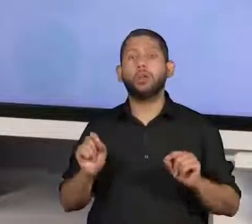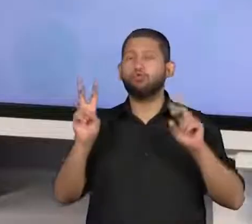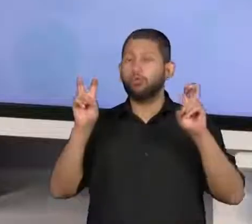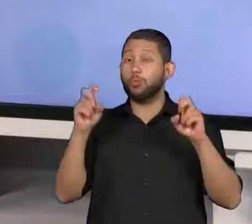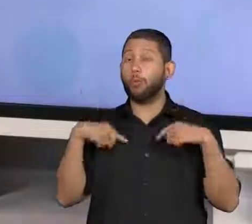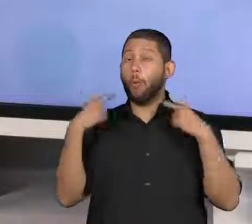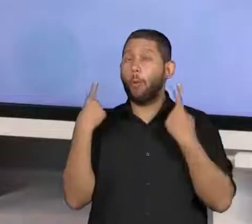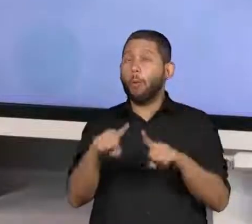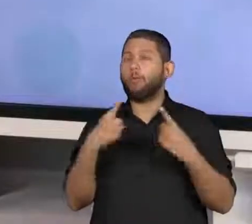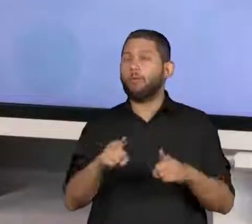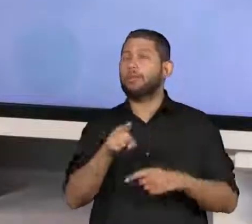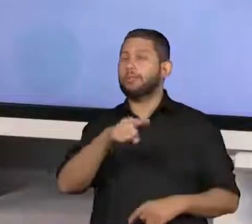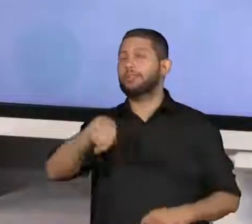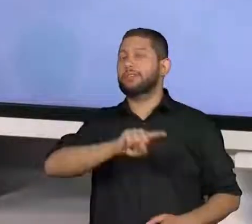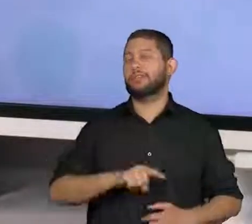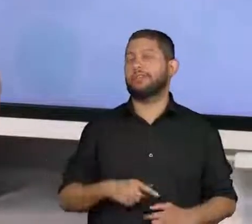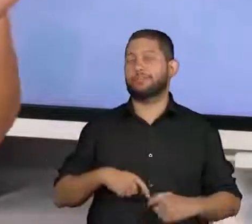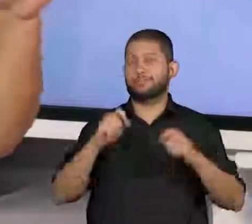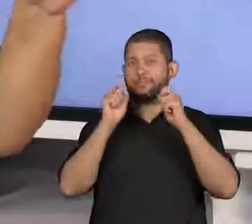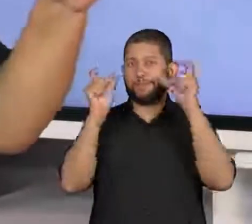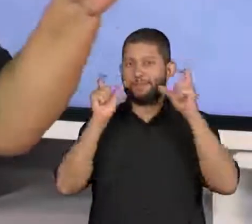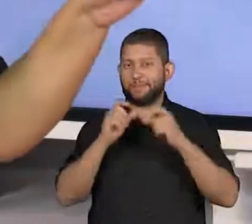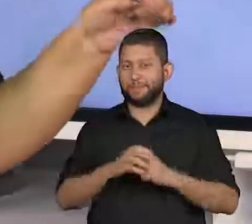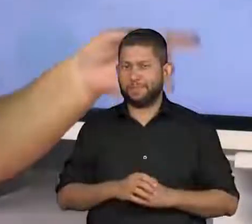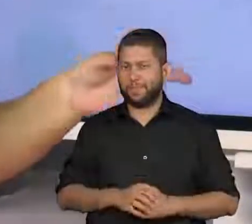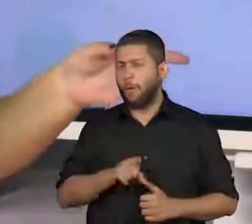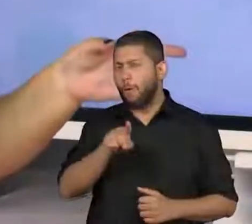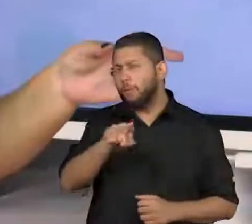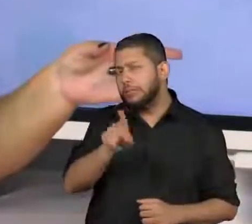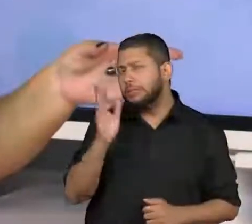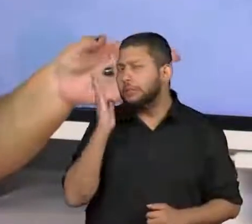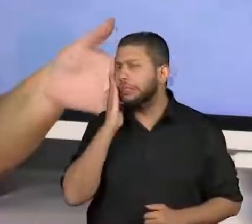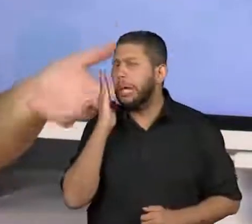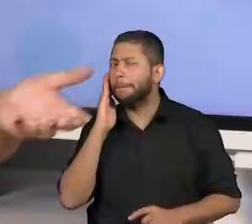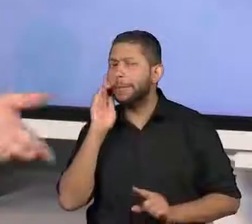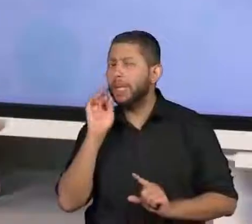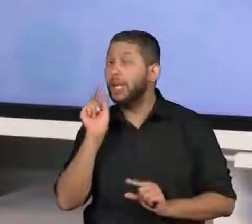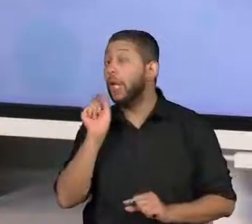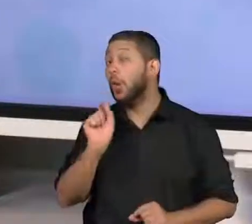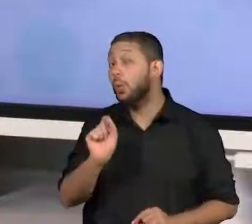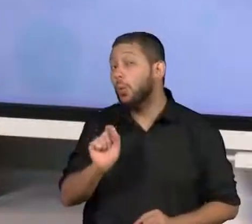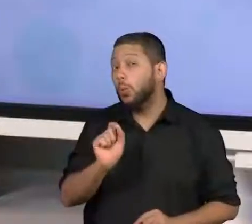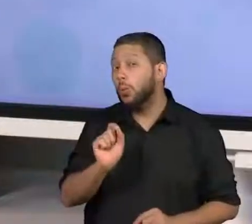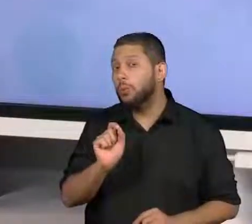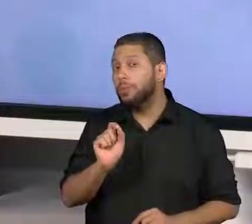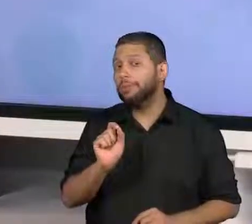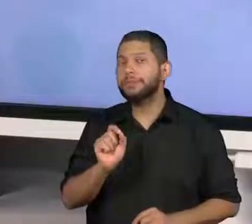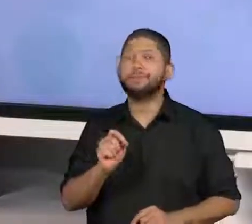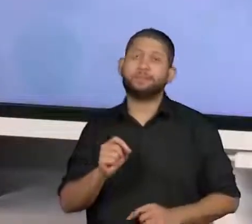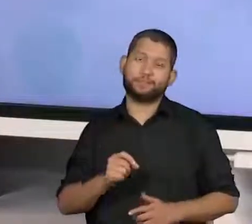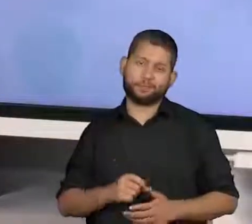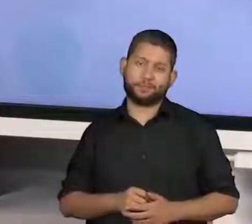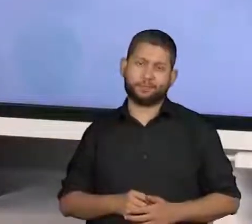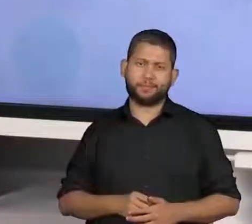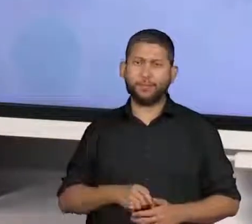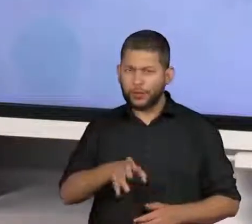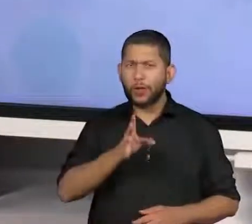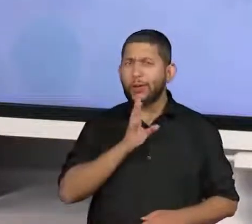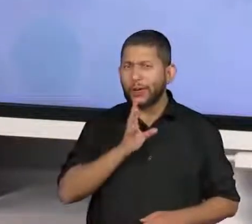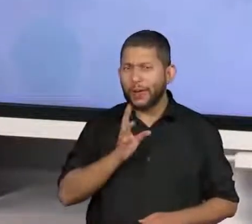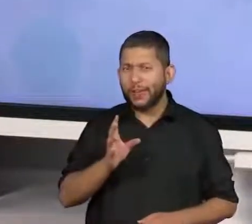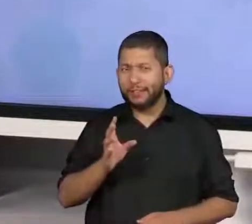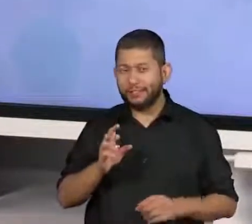provocação. Você sabia que? Ou será que nós falamos, você sabia